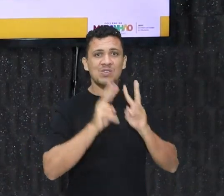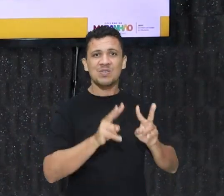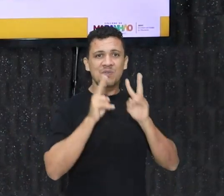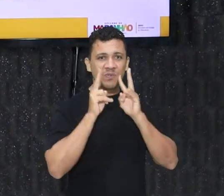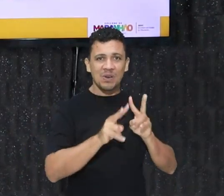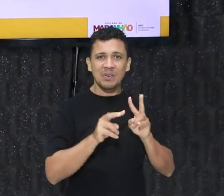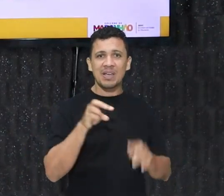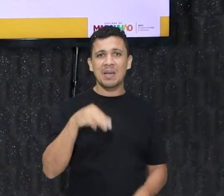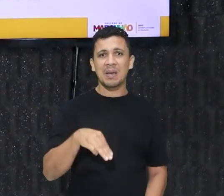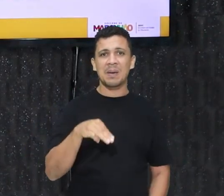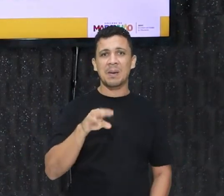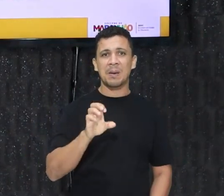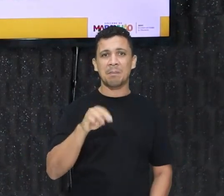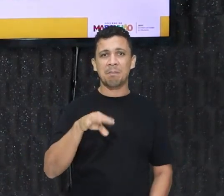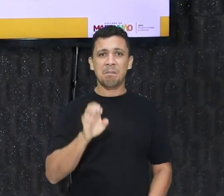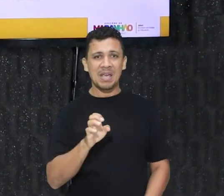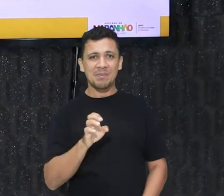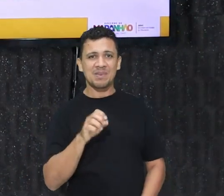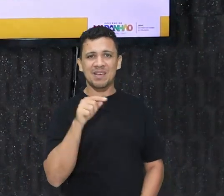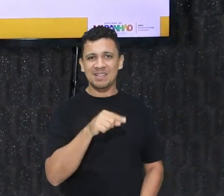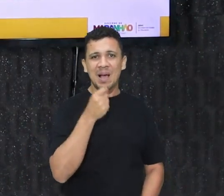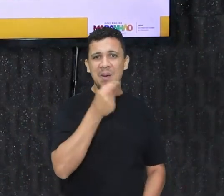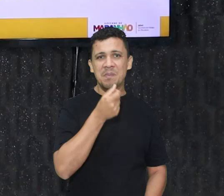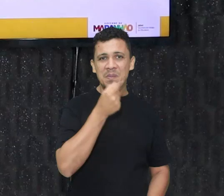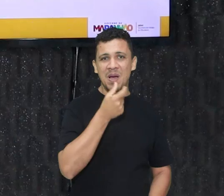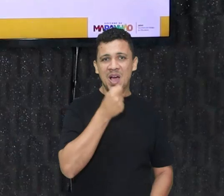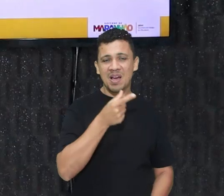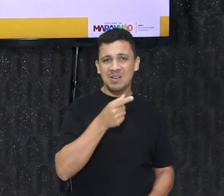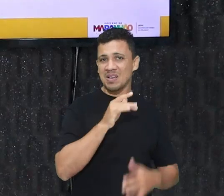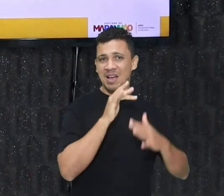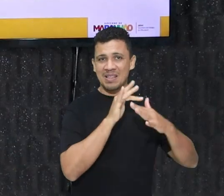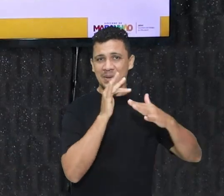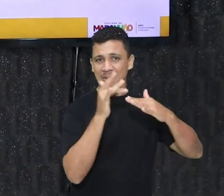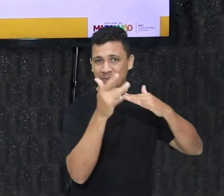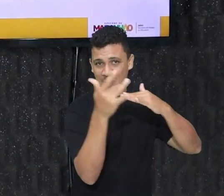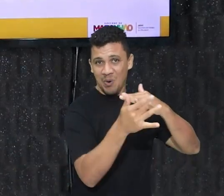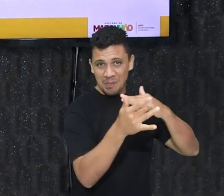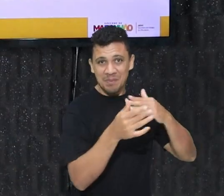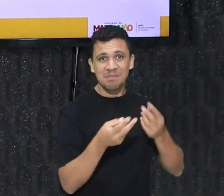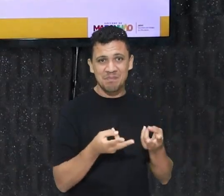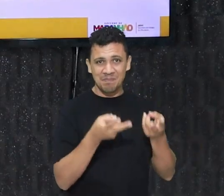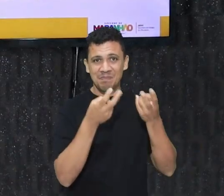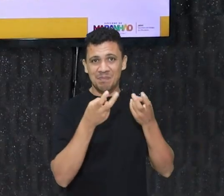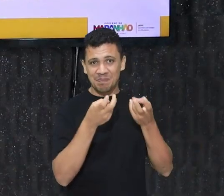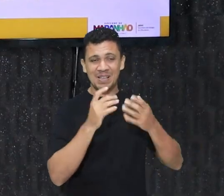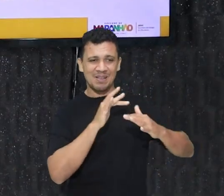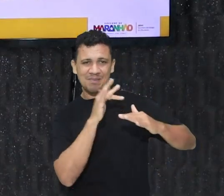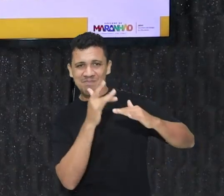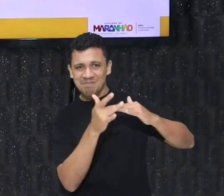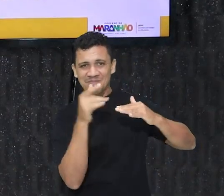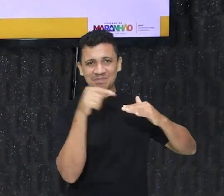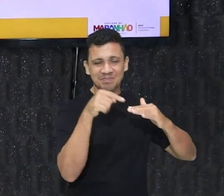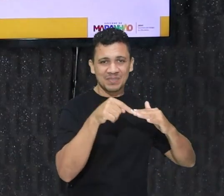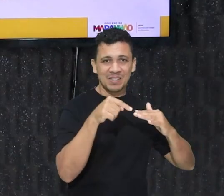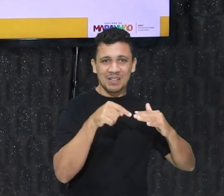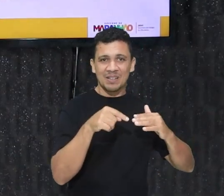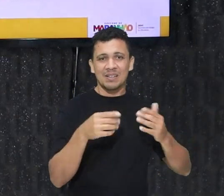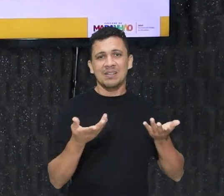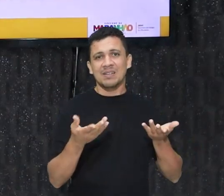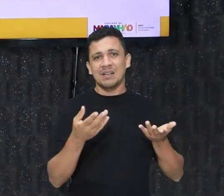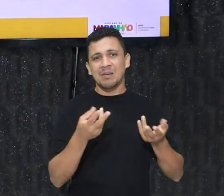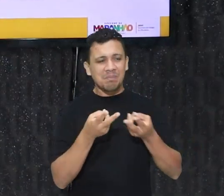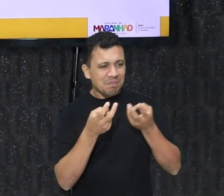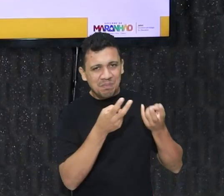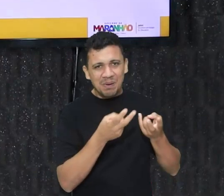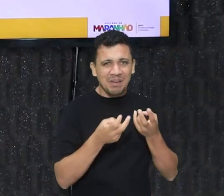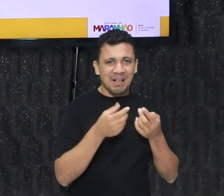memes dentro desse espaço virtual, nas plataformas, dentro das redes